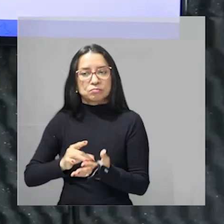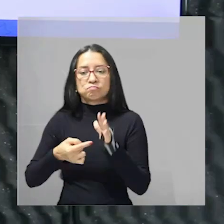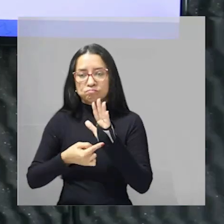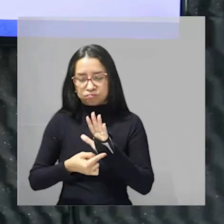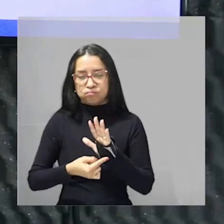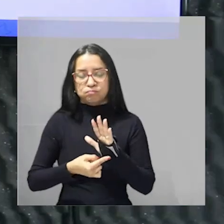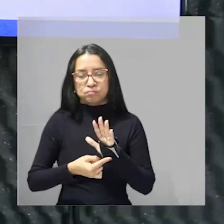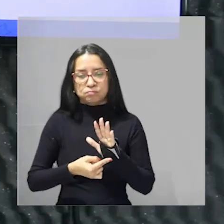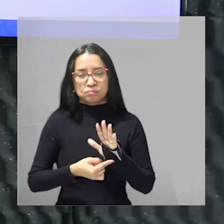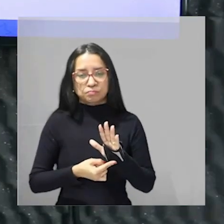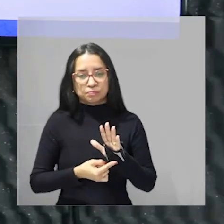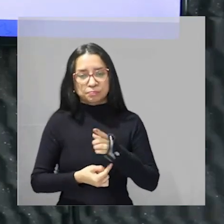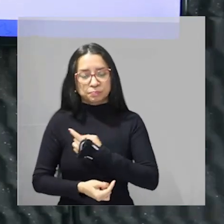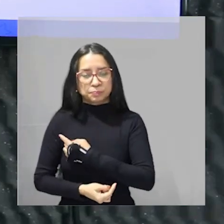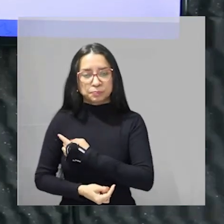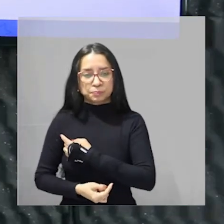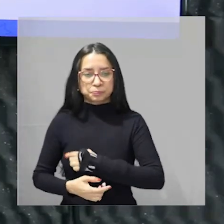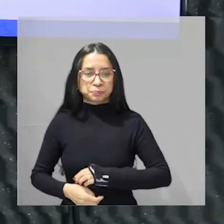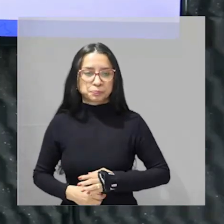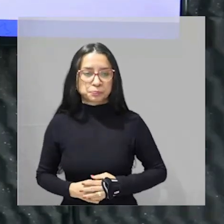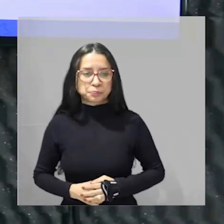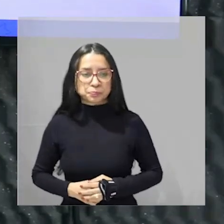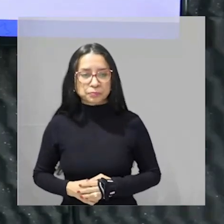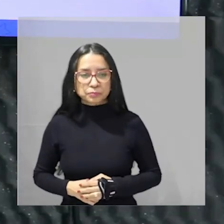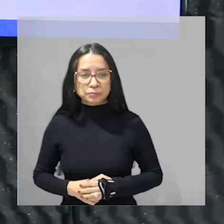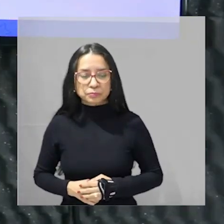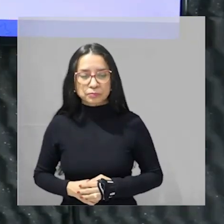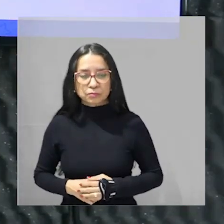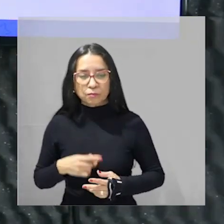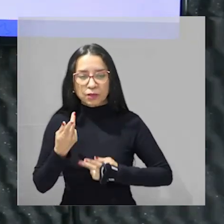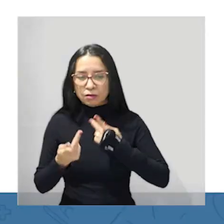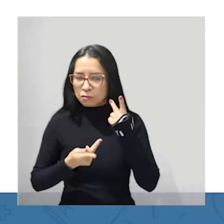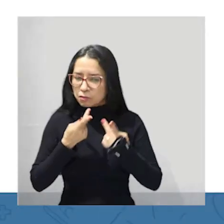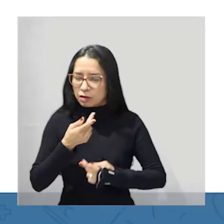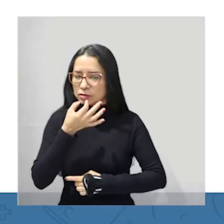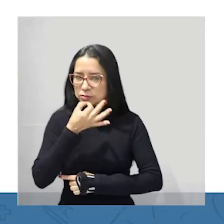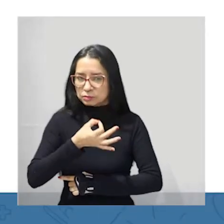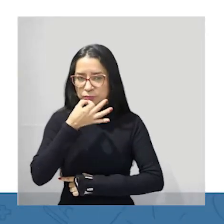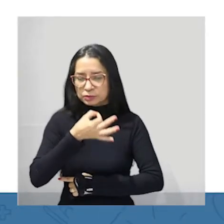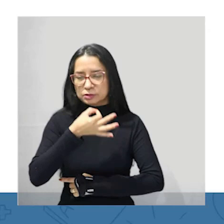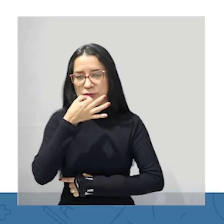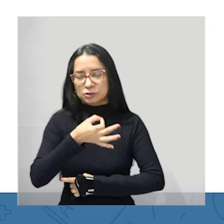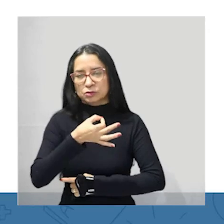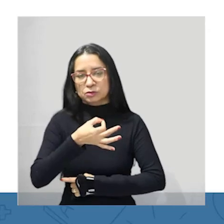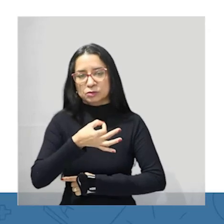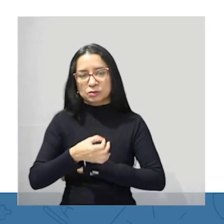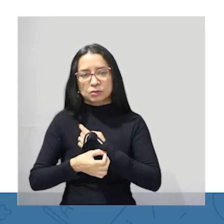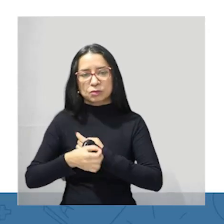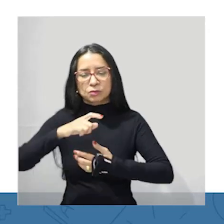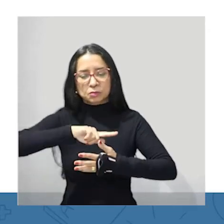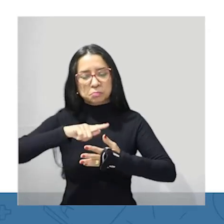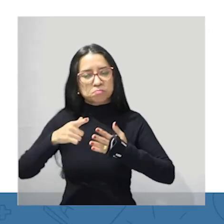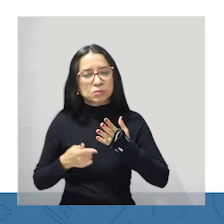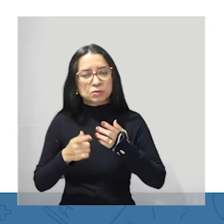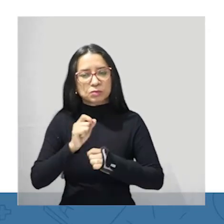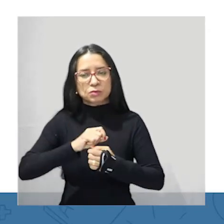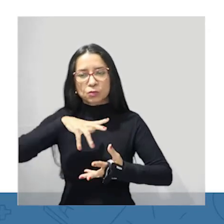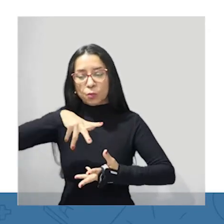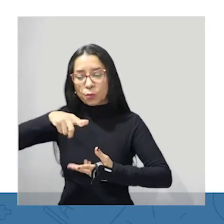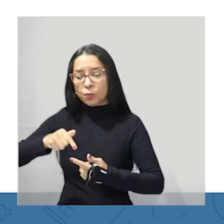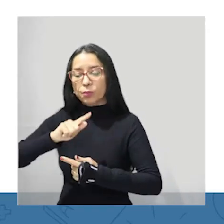tem algo falando sobre isso? Vamos lá. Então ele diz, ó, existe uma crítica sobre o seguinte aspecto do mundo globalizado. É a